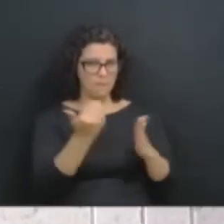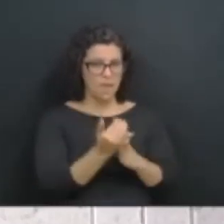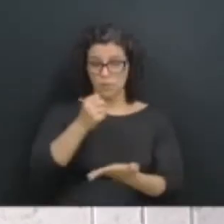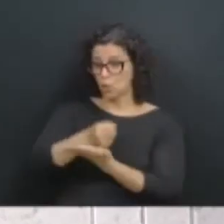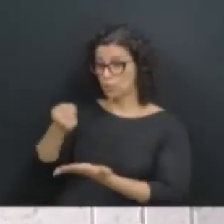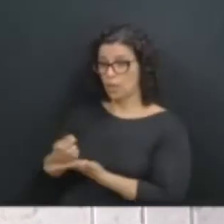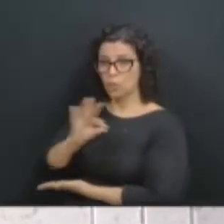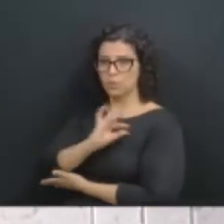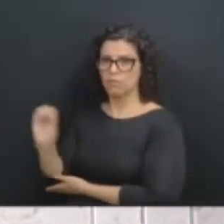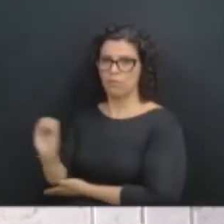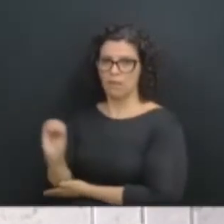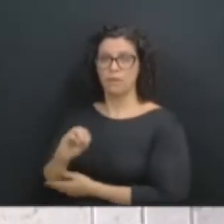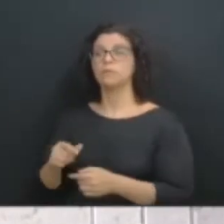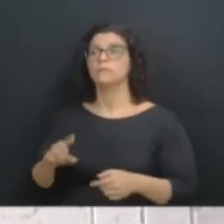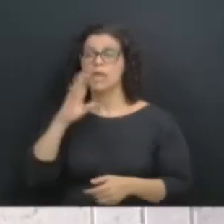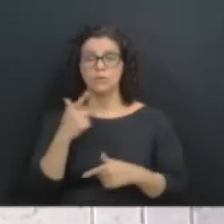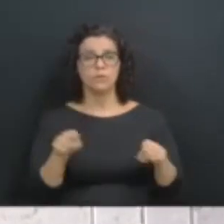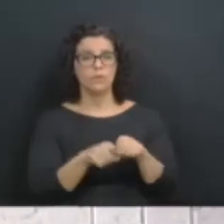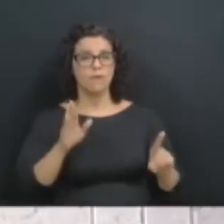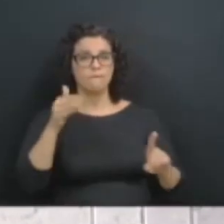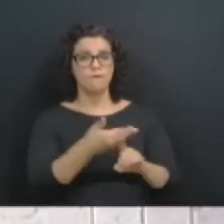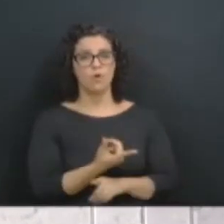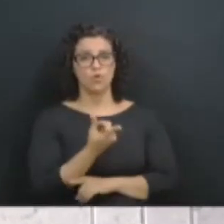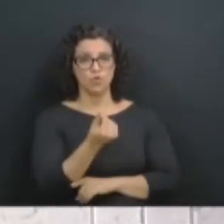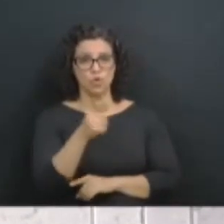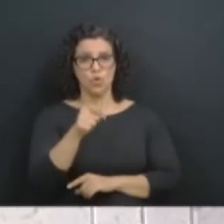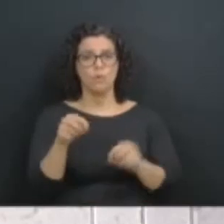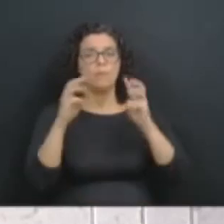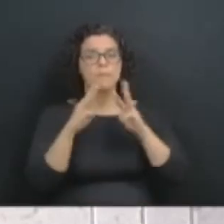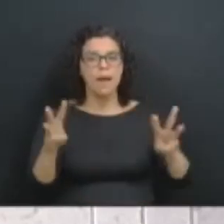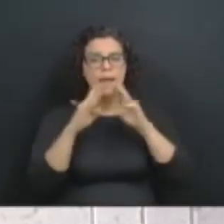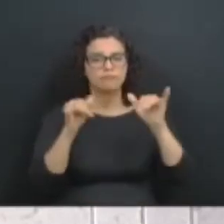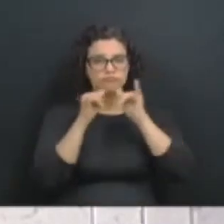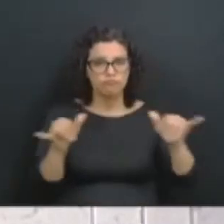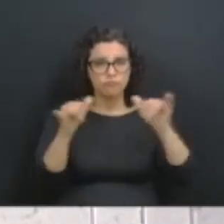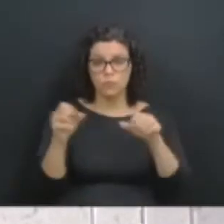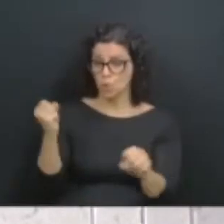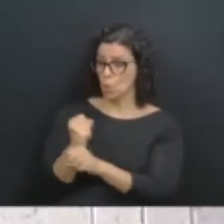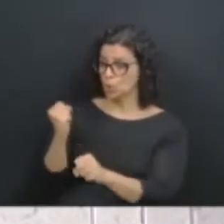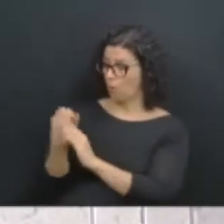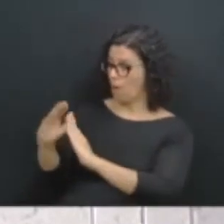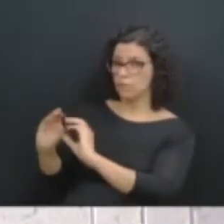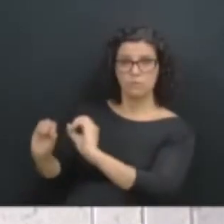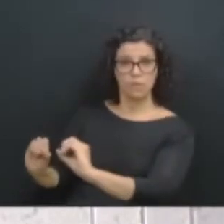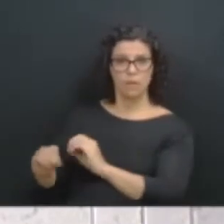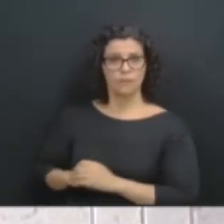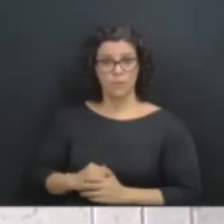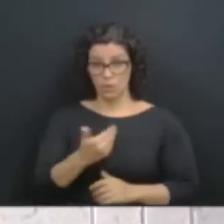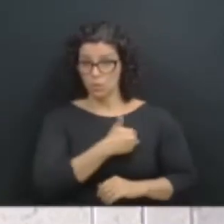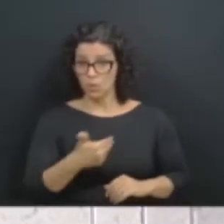contratar policiais. Resolveu concentrar o dinheiro em propaganda, em marketing, e não construir casas. É